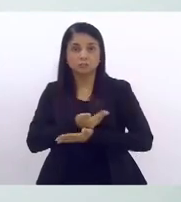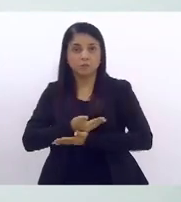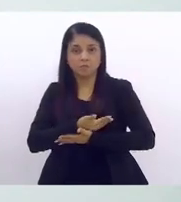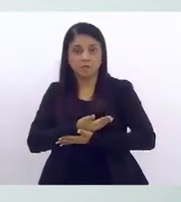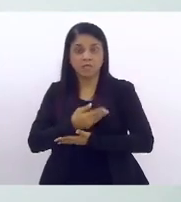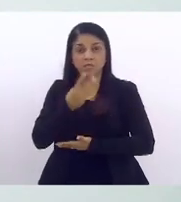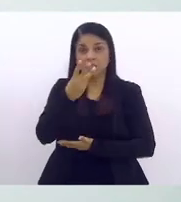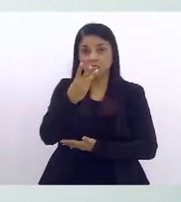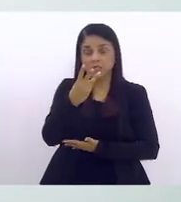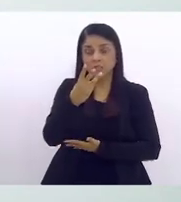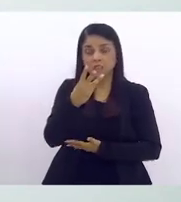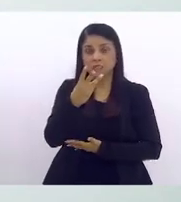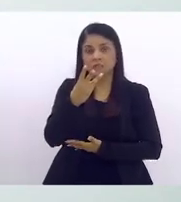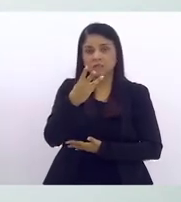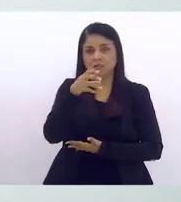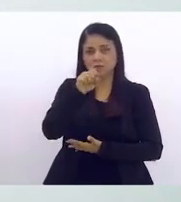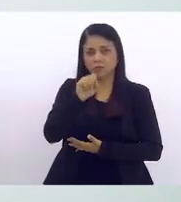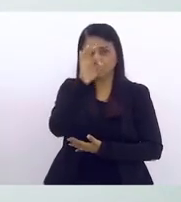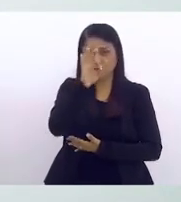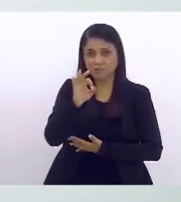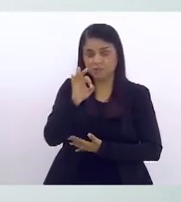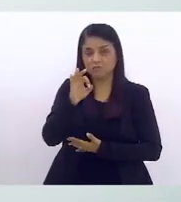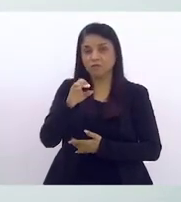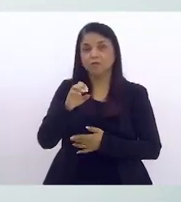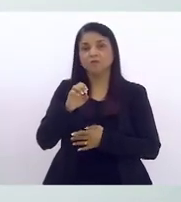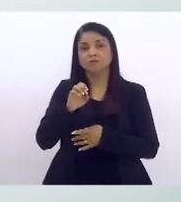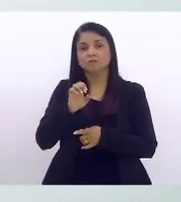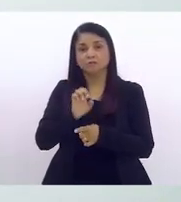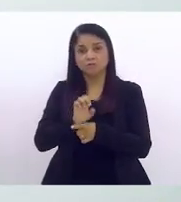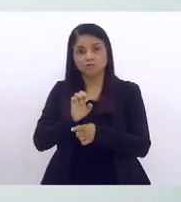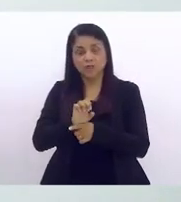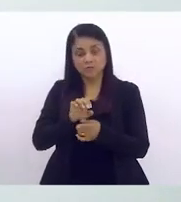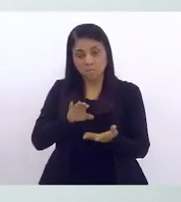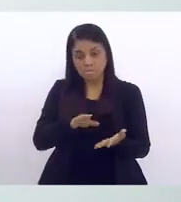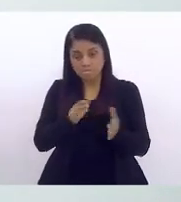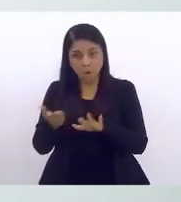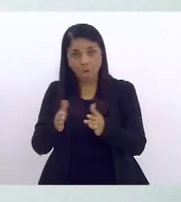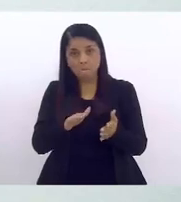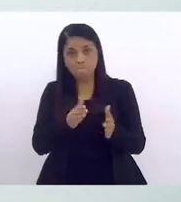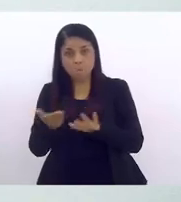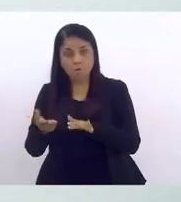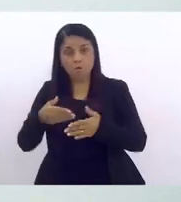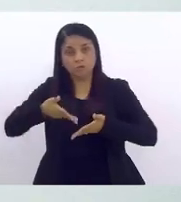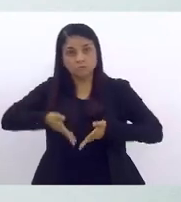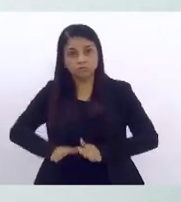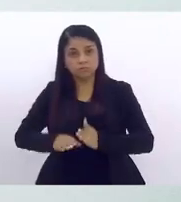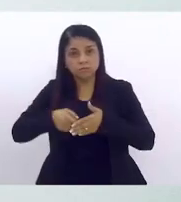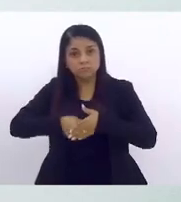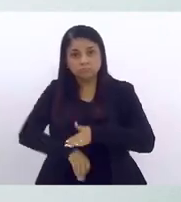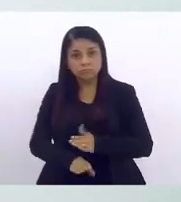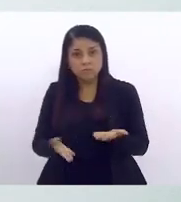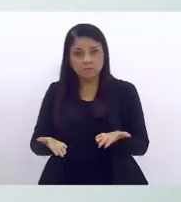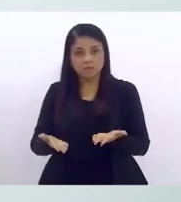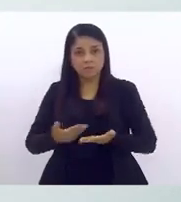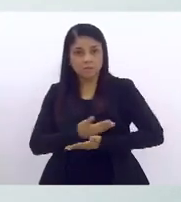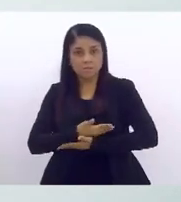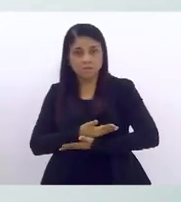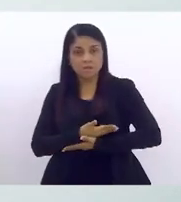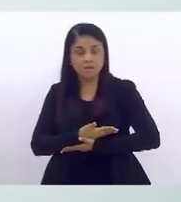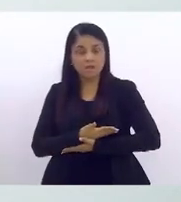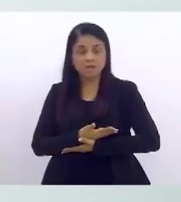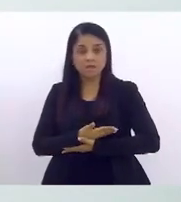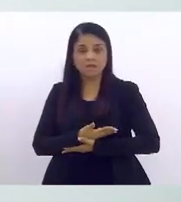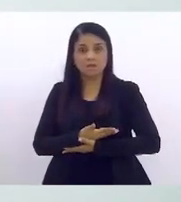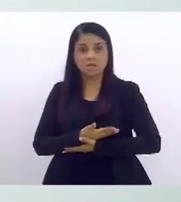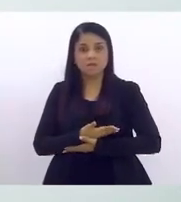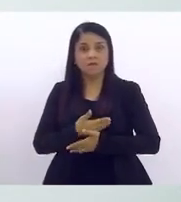da população do estado, do estado. Ou seja, morre mais gente proporcional do que tem na cidade. E isso com o maior número